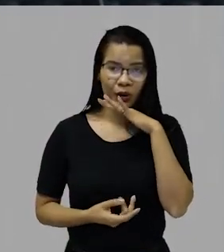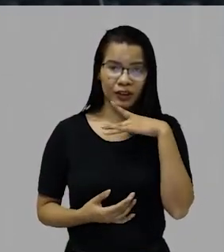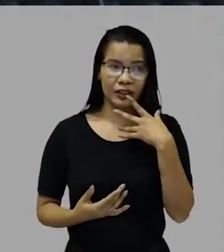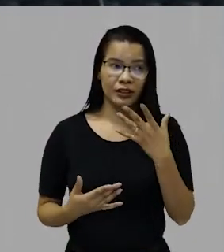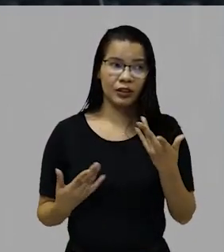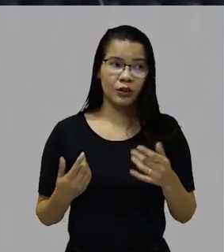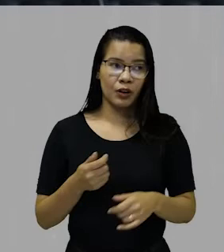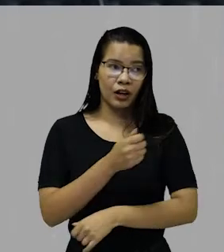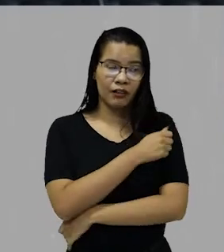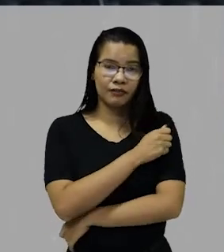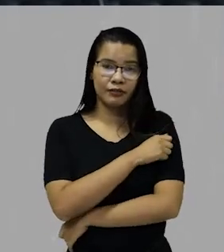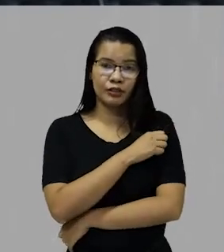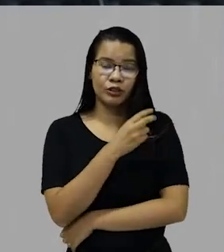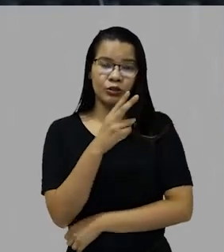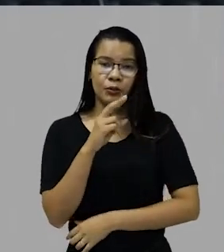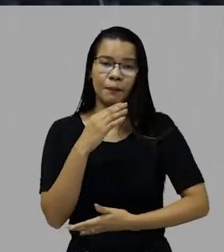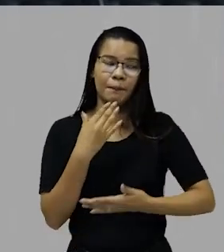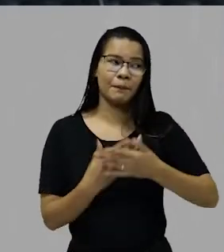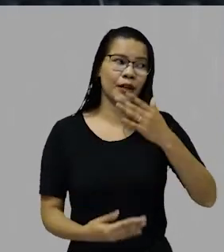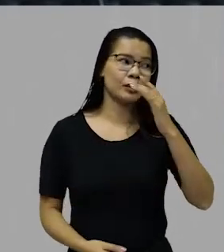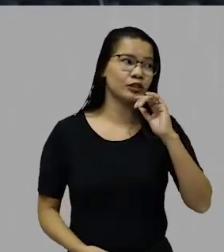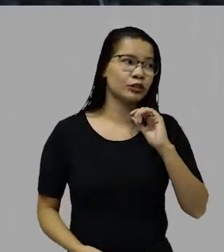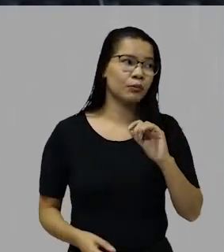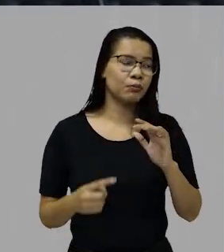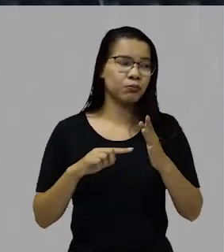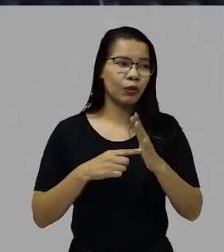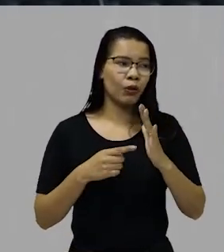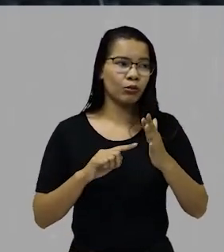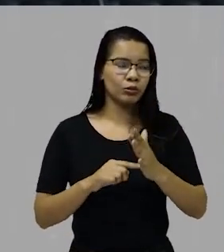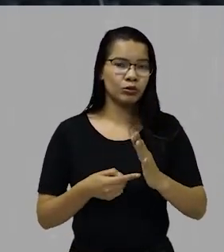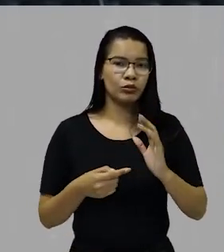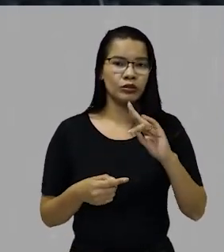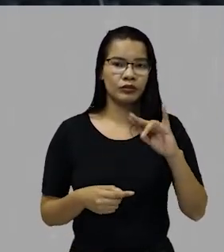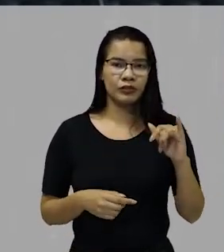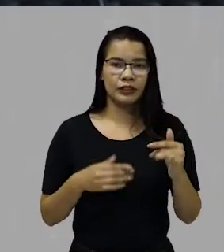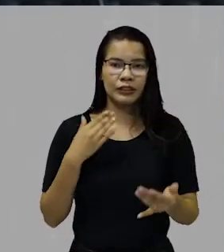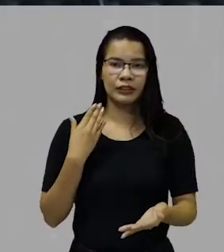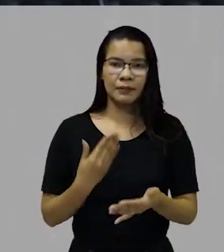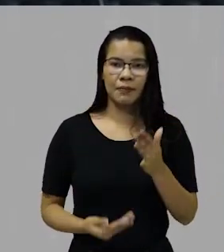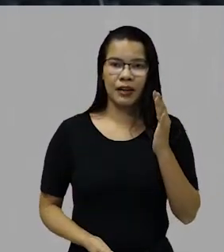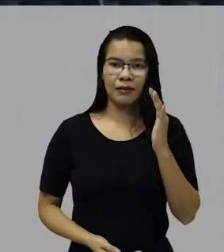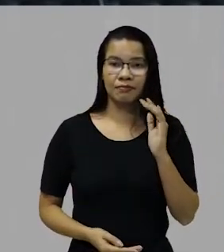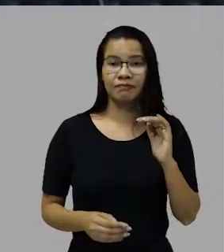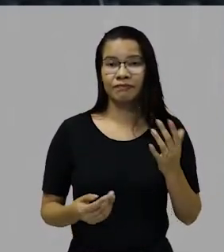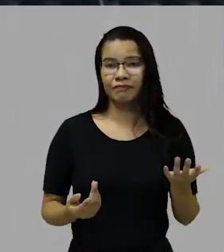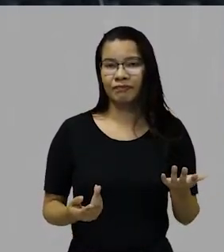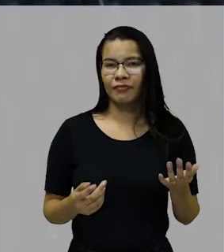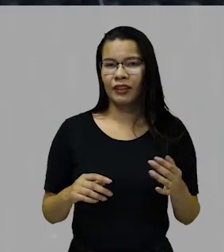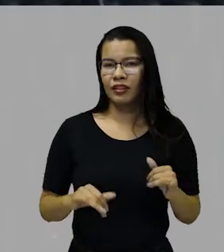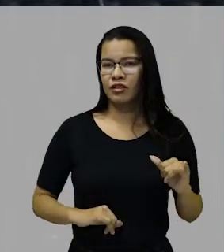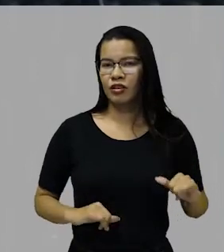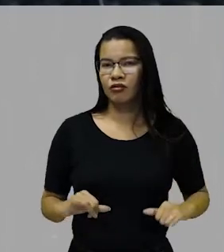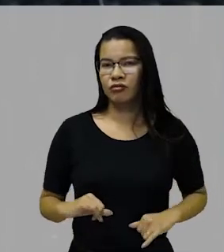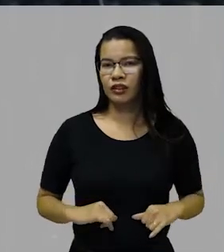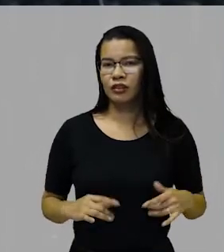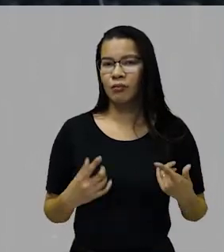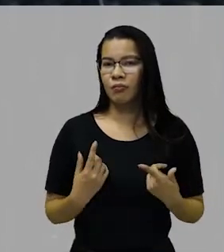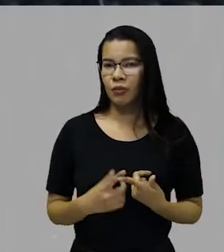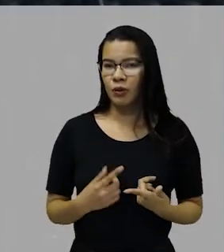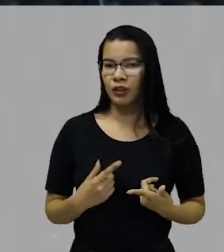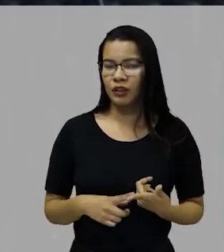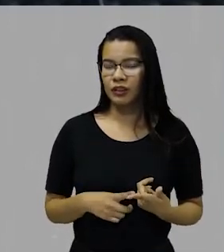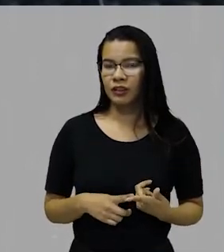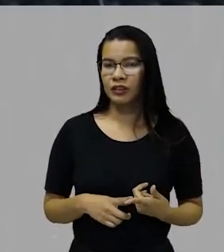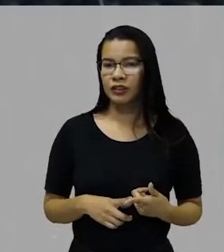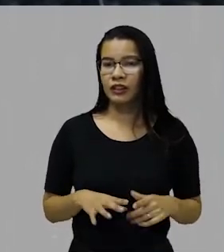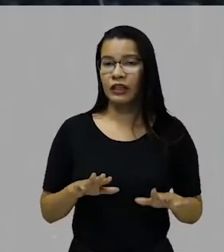Aí o aluno vai perder ponto. O aluno vai acabar sendo penalizado em função